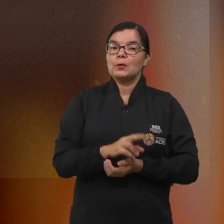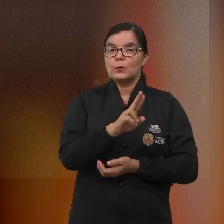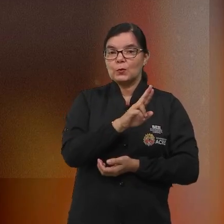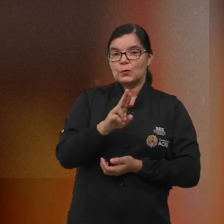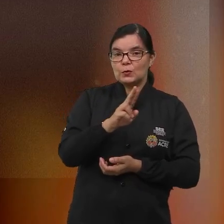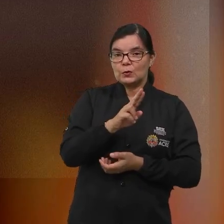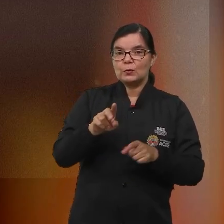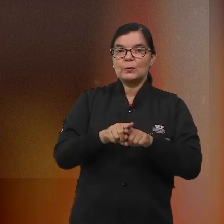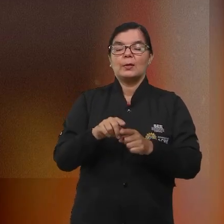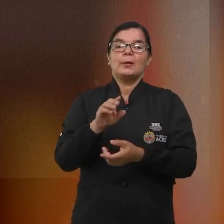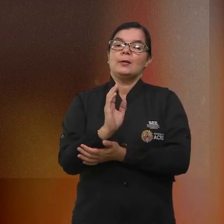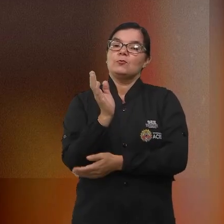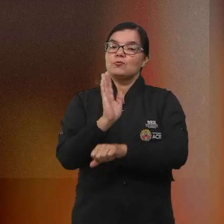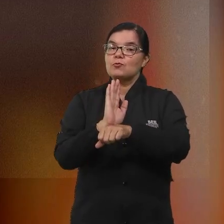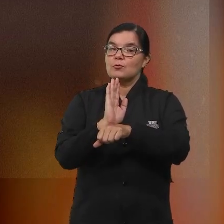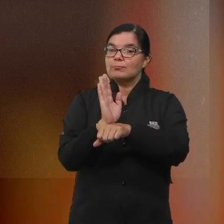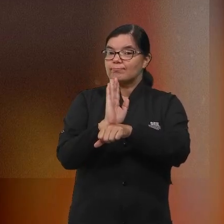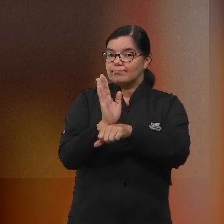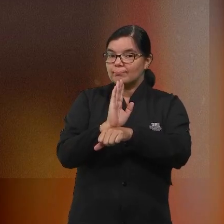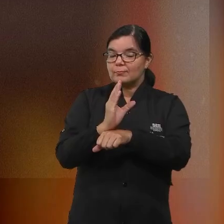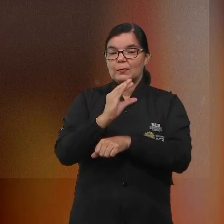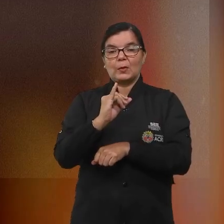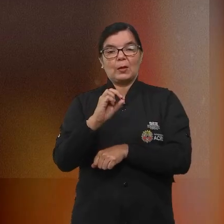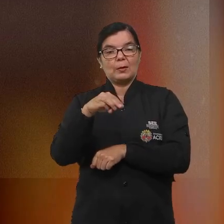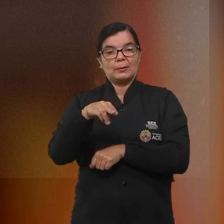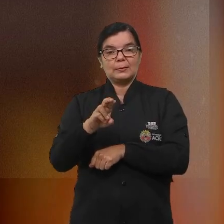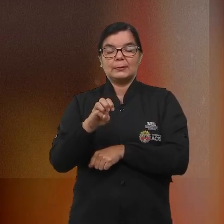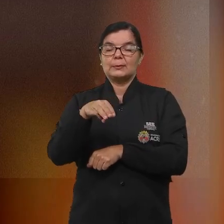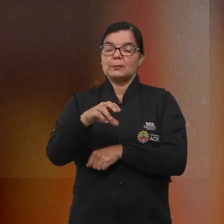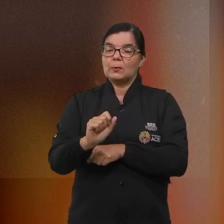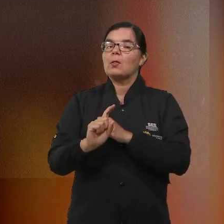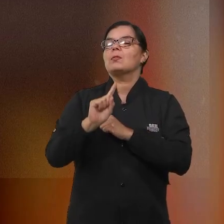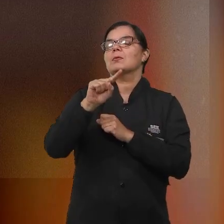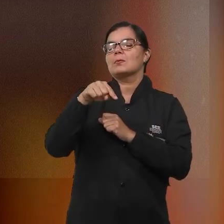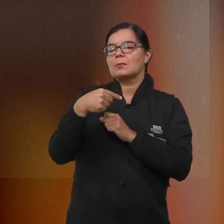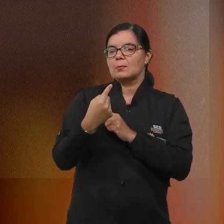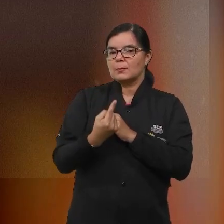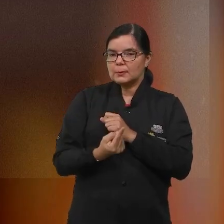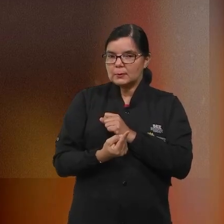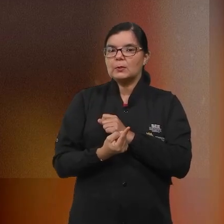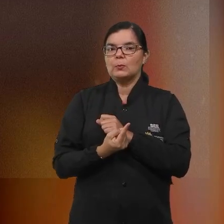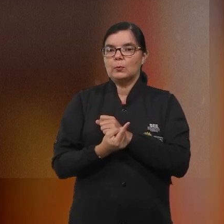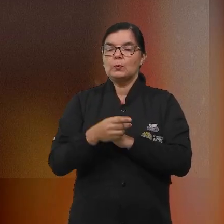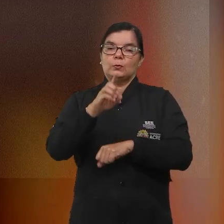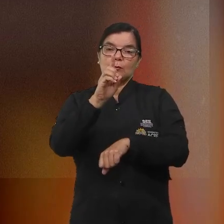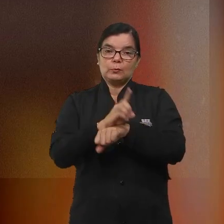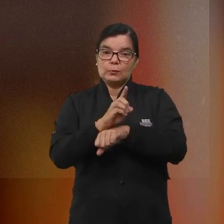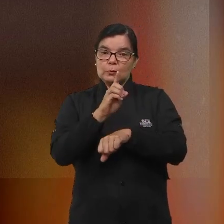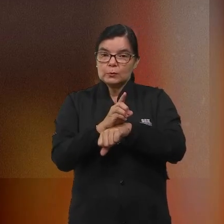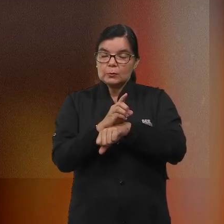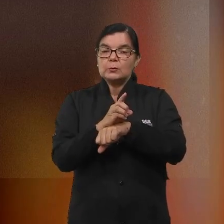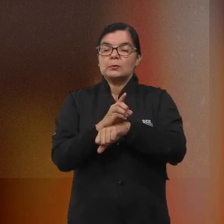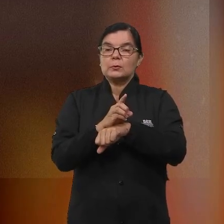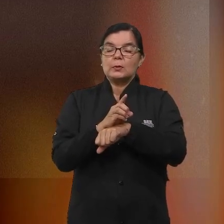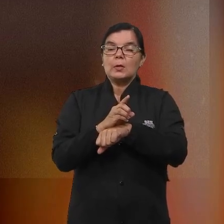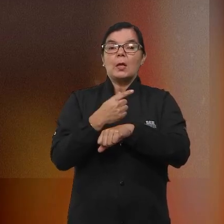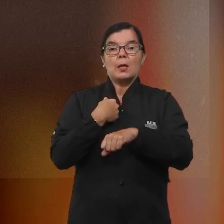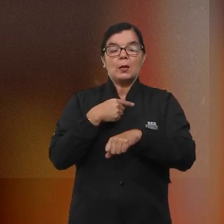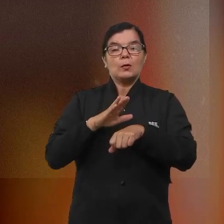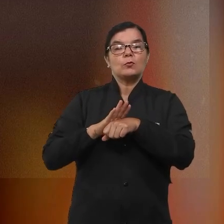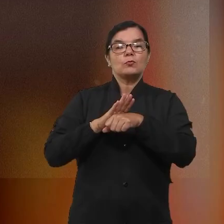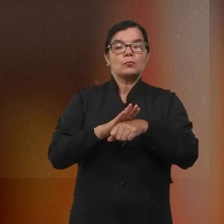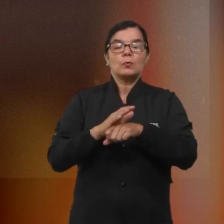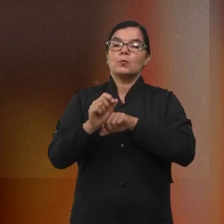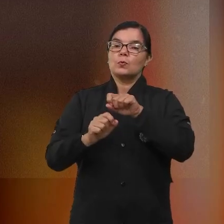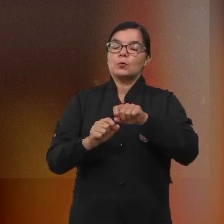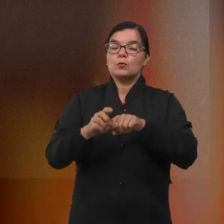chamada de Cinema, como que depois de tornarem diretores, eles defendiam que o